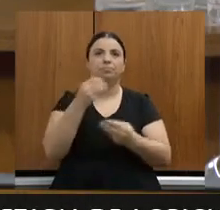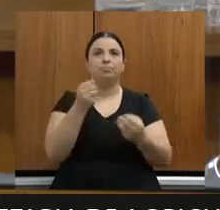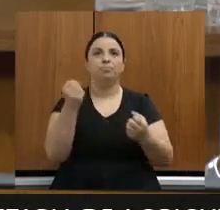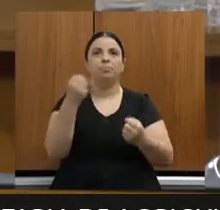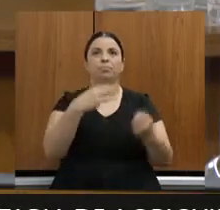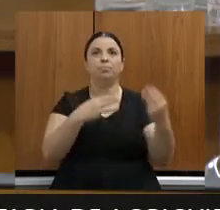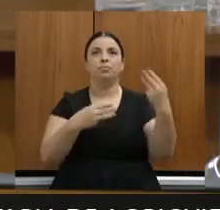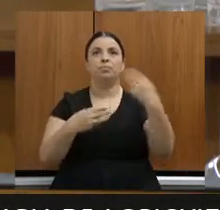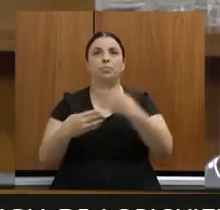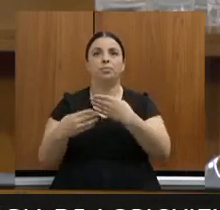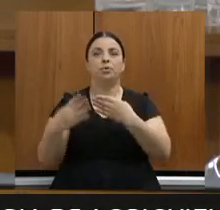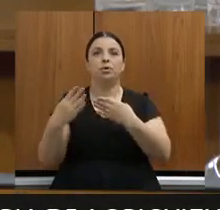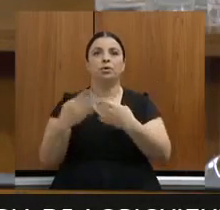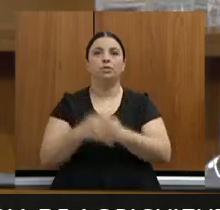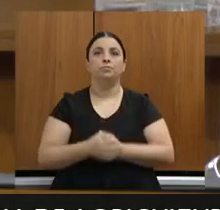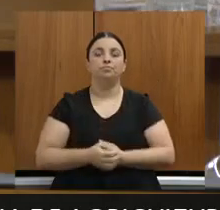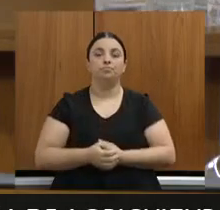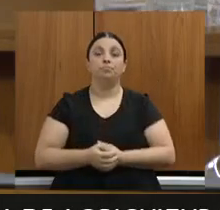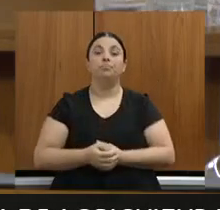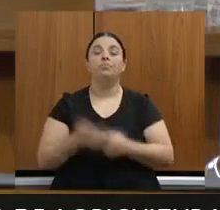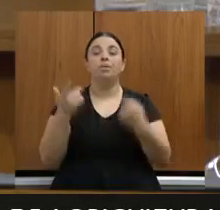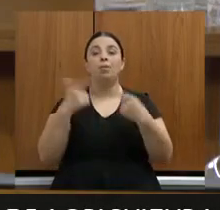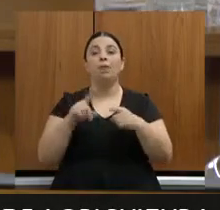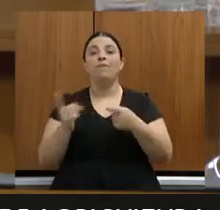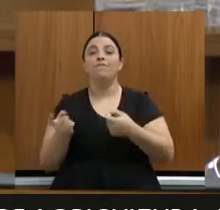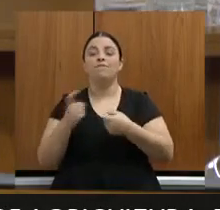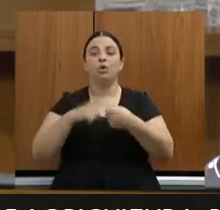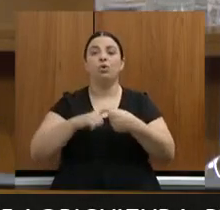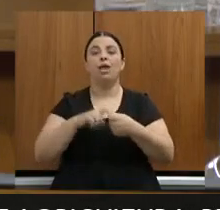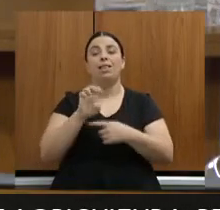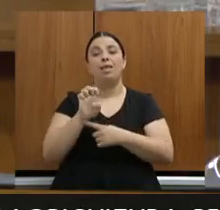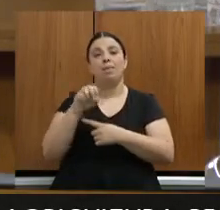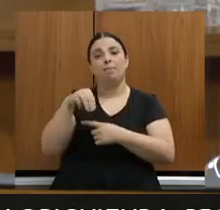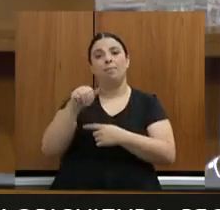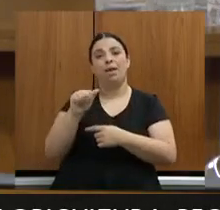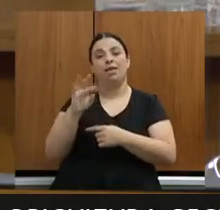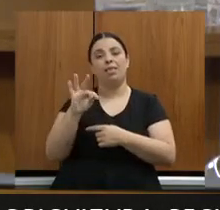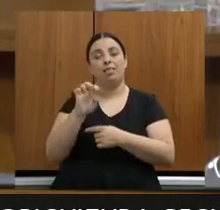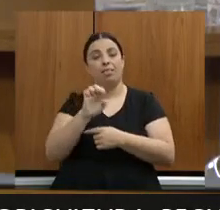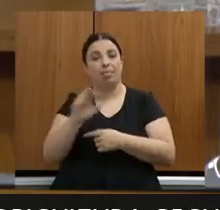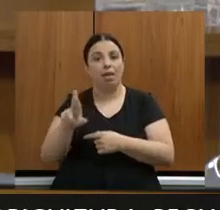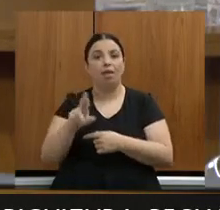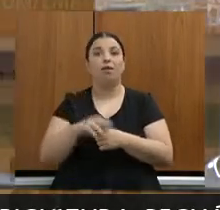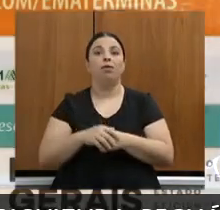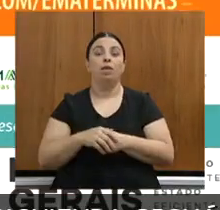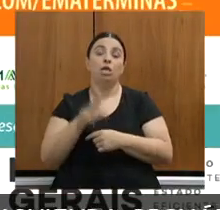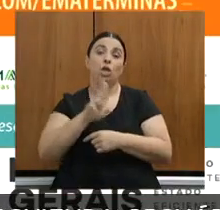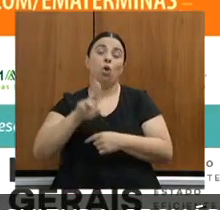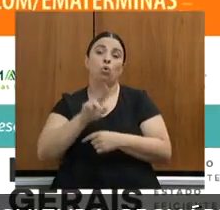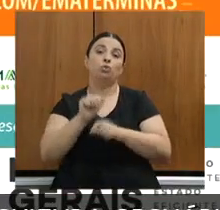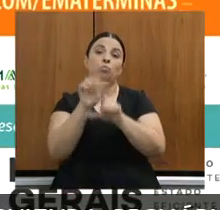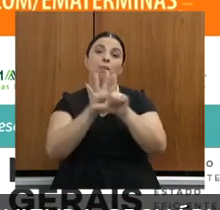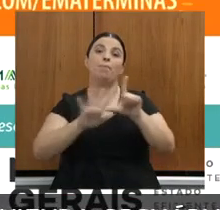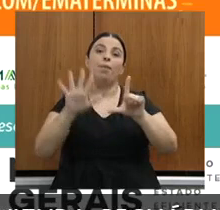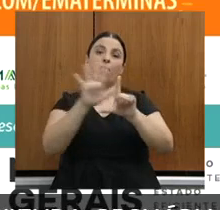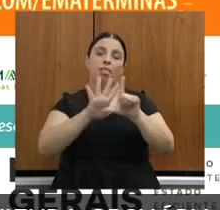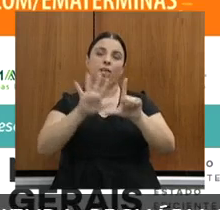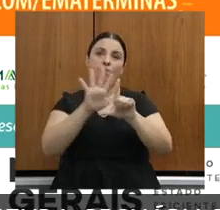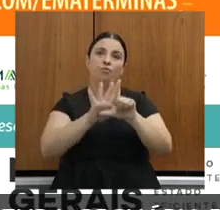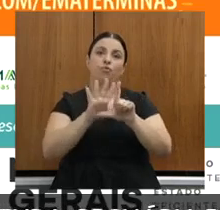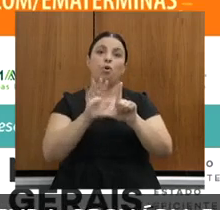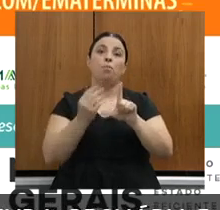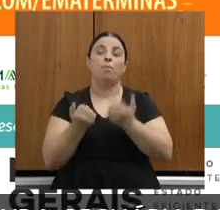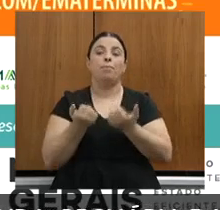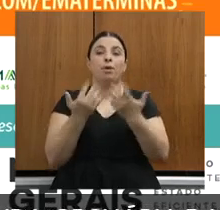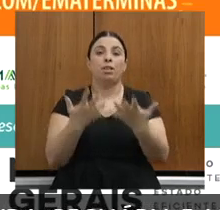e voltando então As Nossas vinculadas ações de destaque da Emater utilização de uma plataforma para